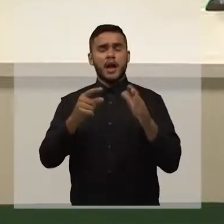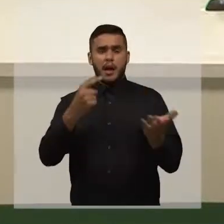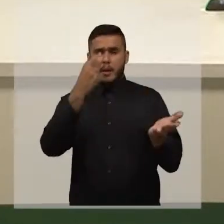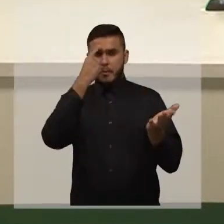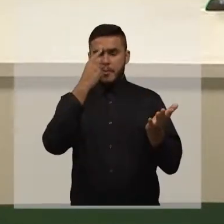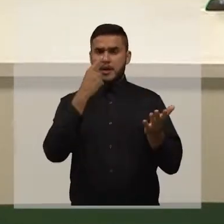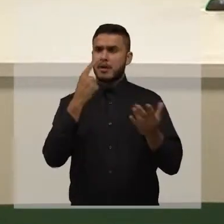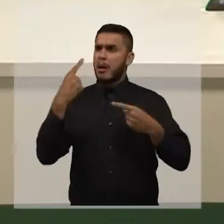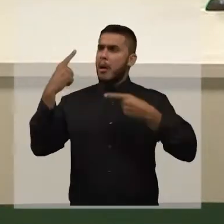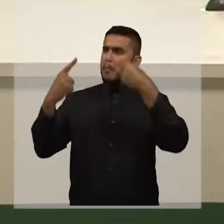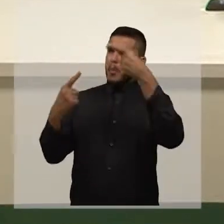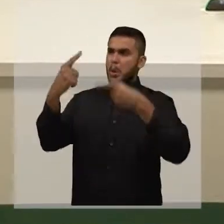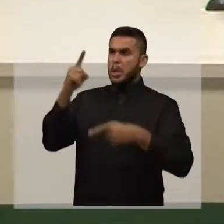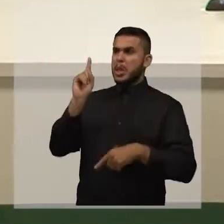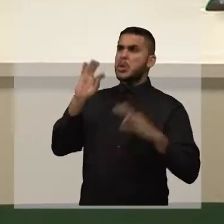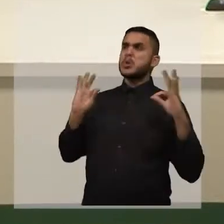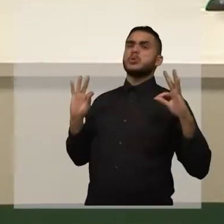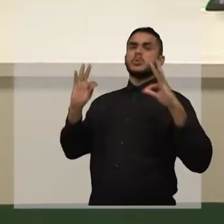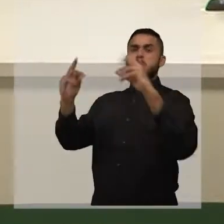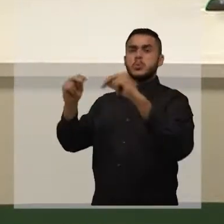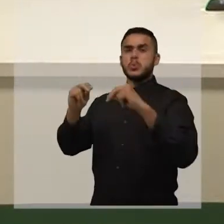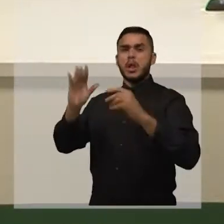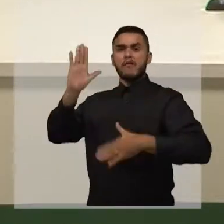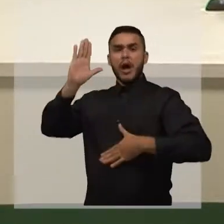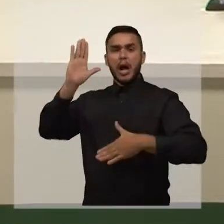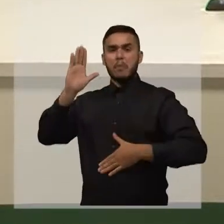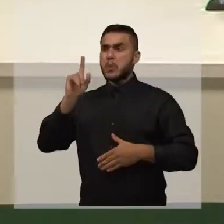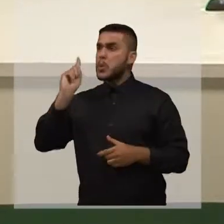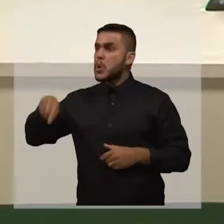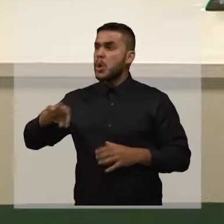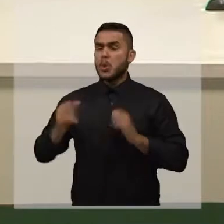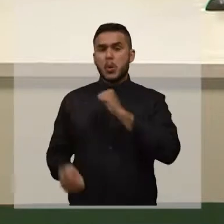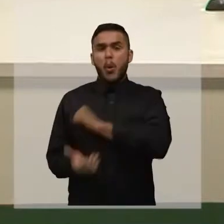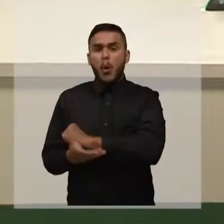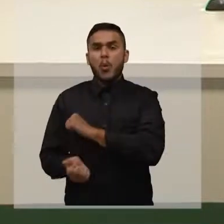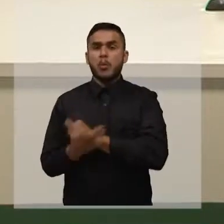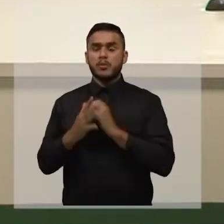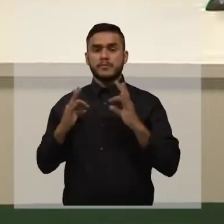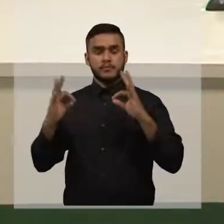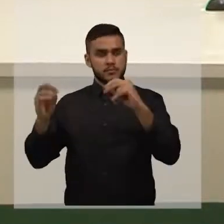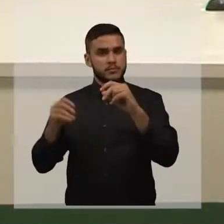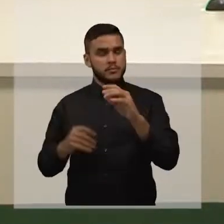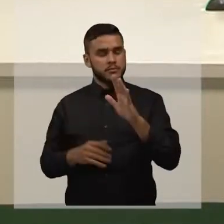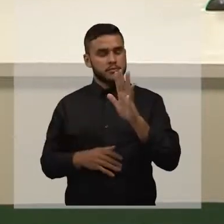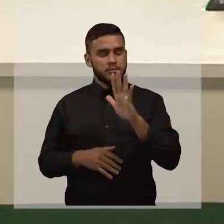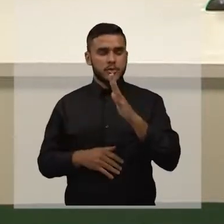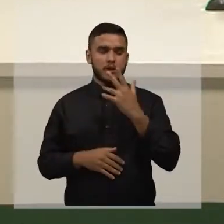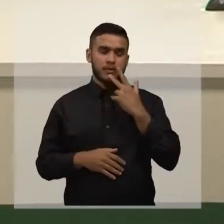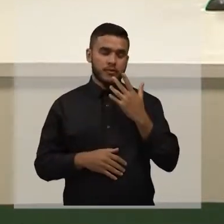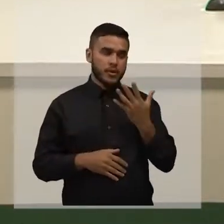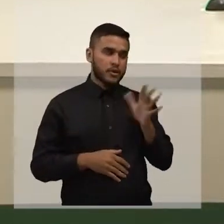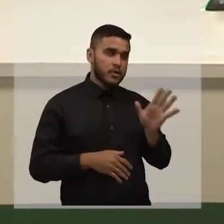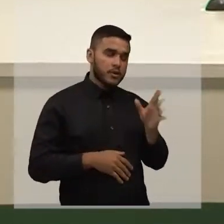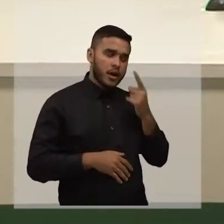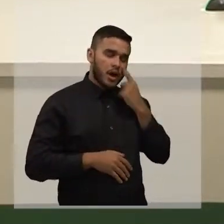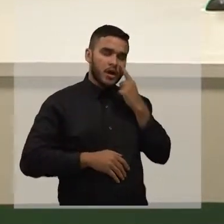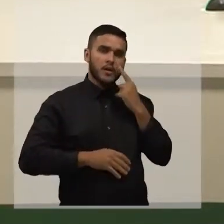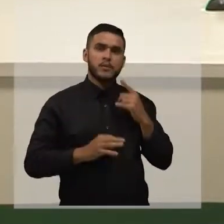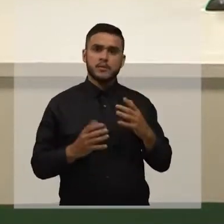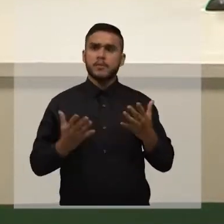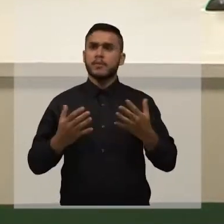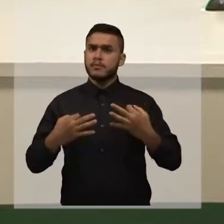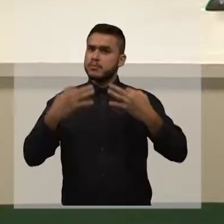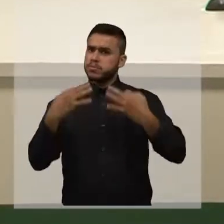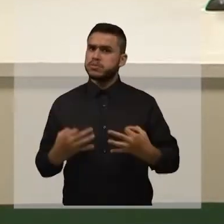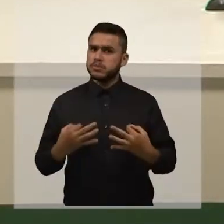política foi criminalizada. Isso é muito ruim, é péssimo, né? Porque nós temos parlamentares, tanto no município como no estado, o município são homens de